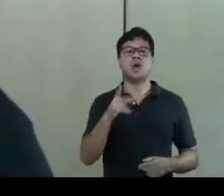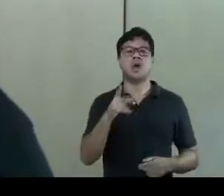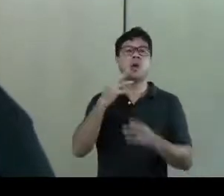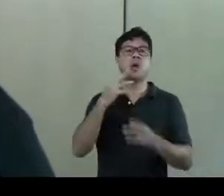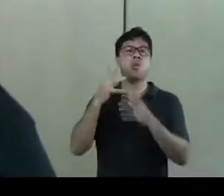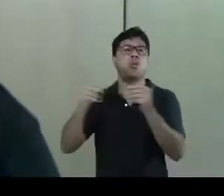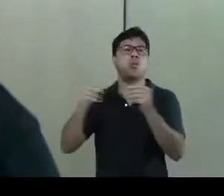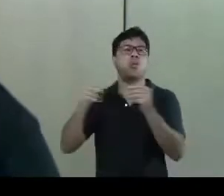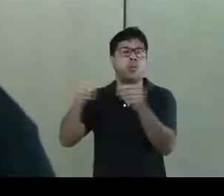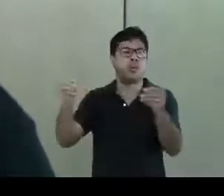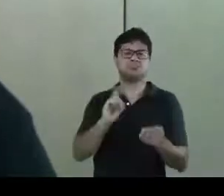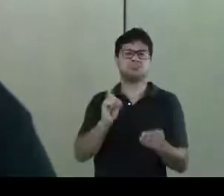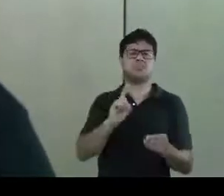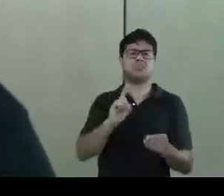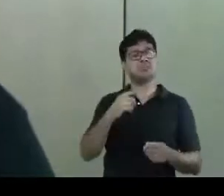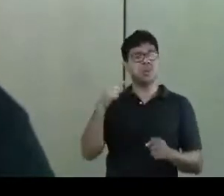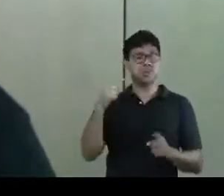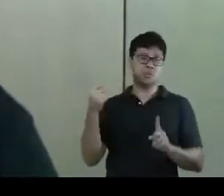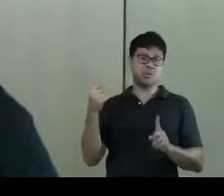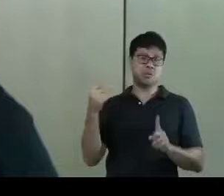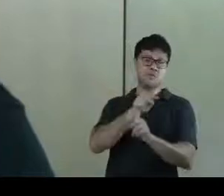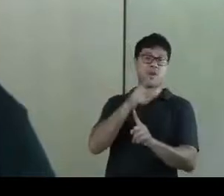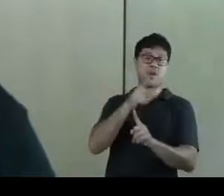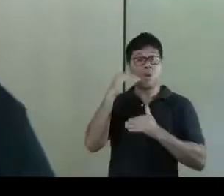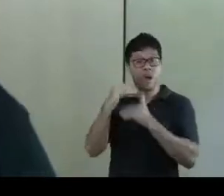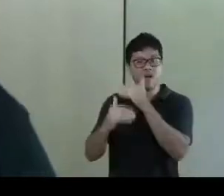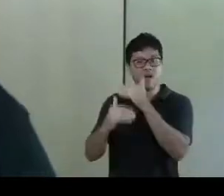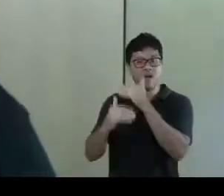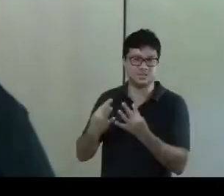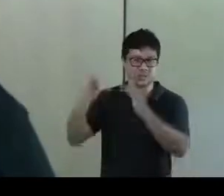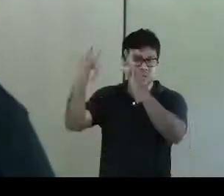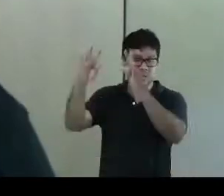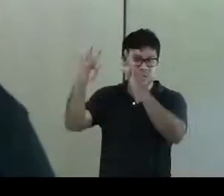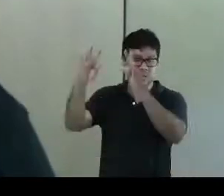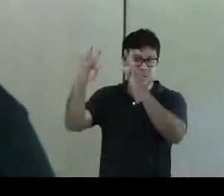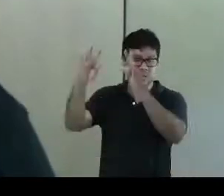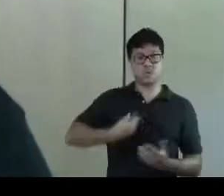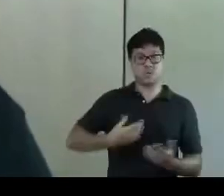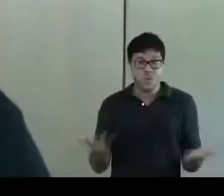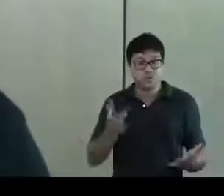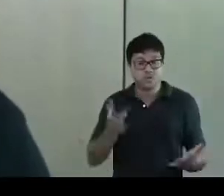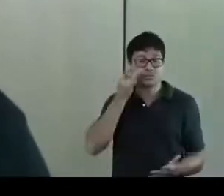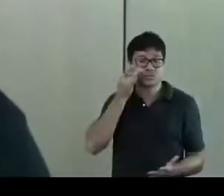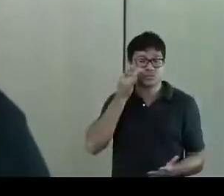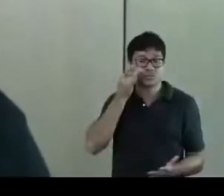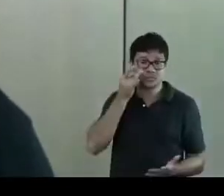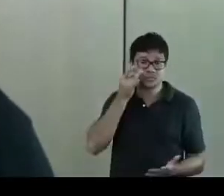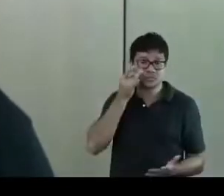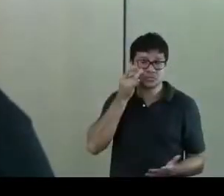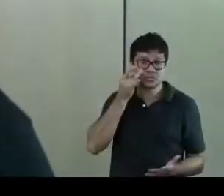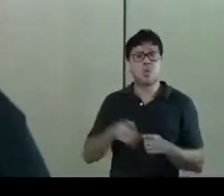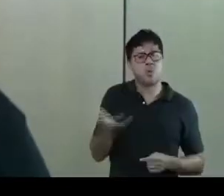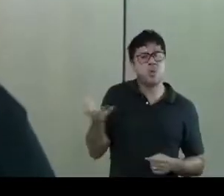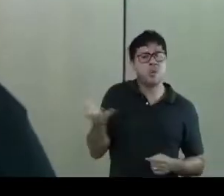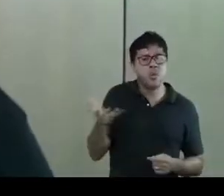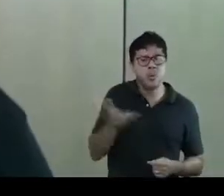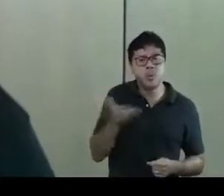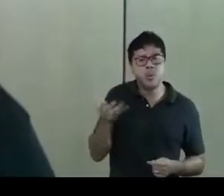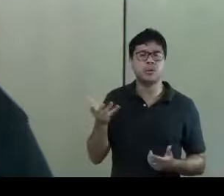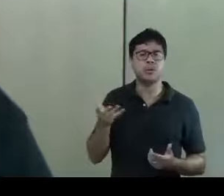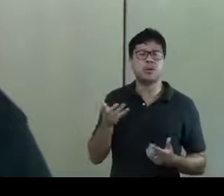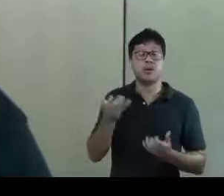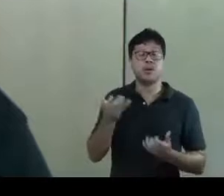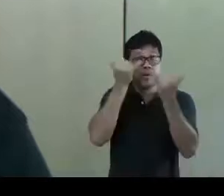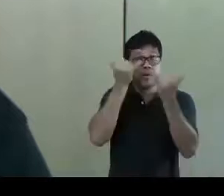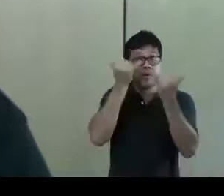já que, ao meu ver também, né, esse avanço tecnológico que a gente vive e essa aceleração, né,